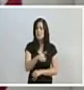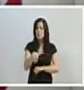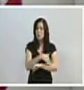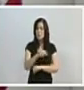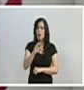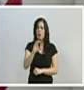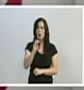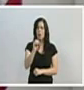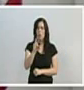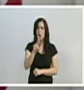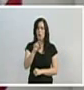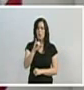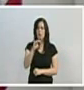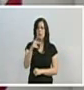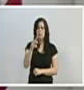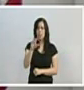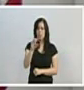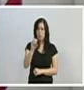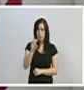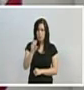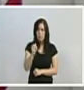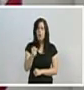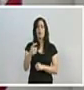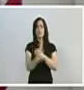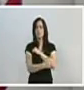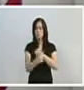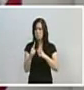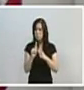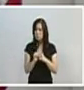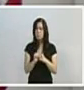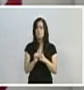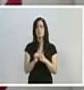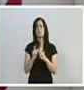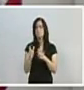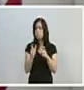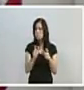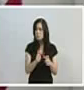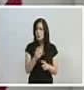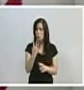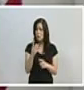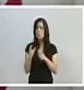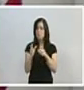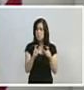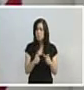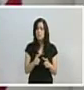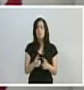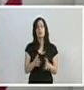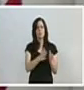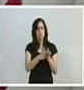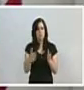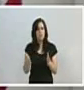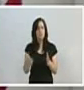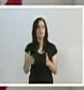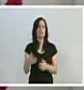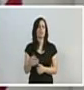na Pedro Kraus, na Araranguá e na Garuva. Naquele período, o então vice-prefeito, que